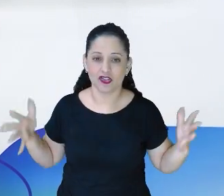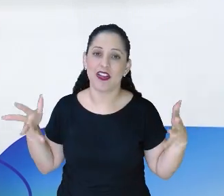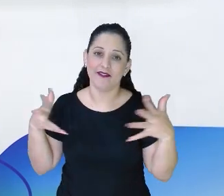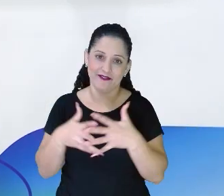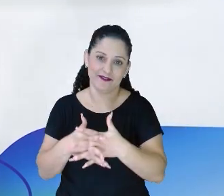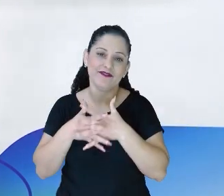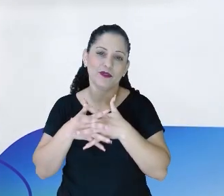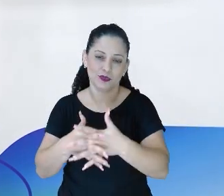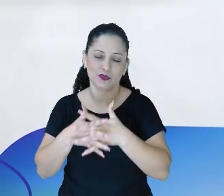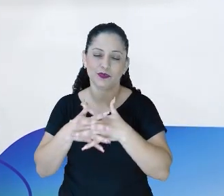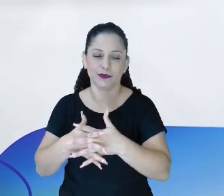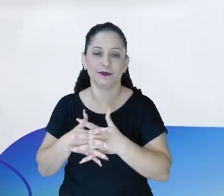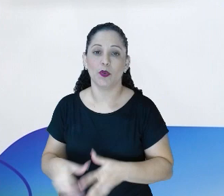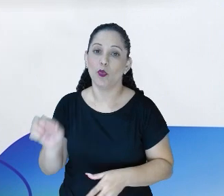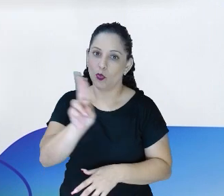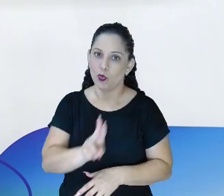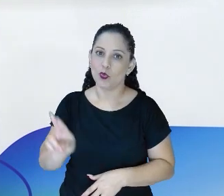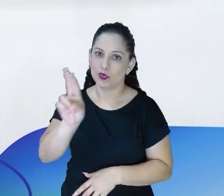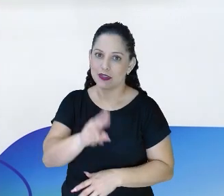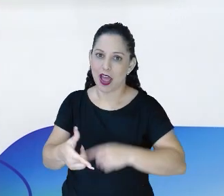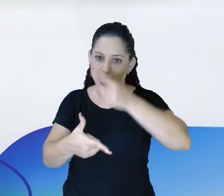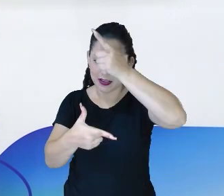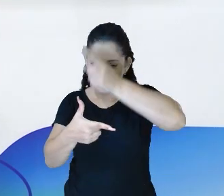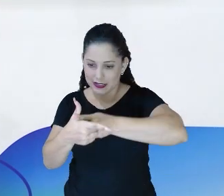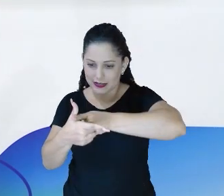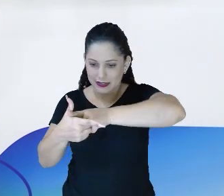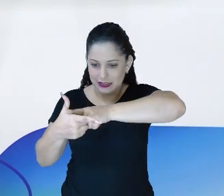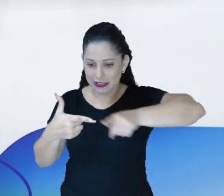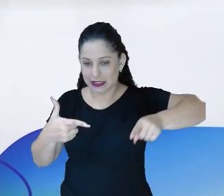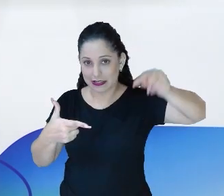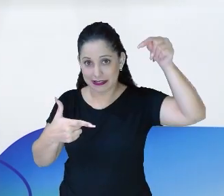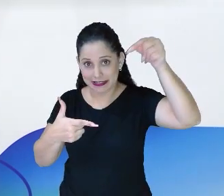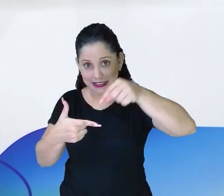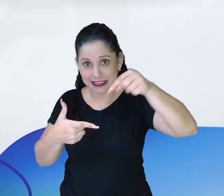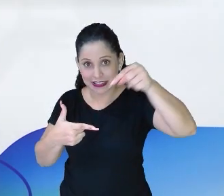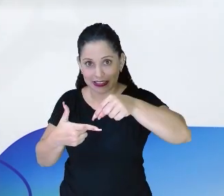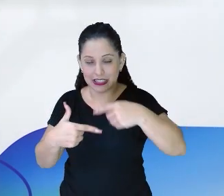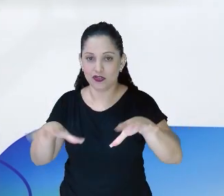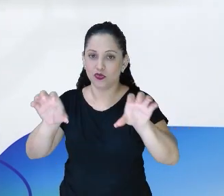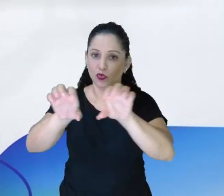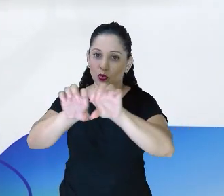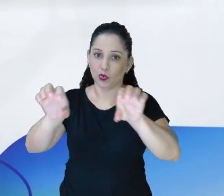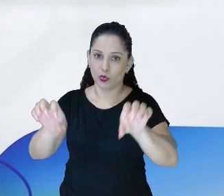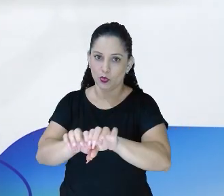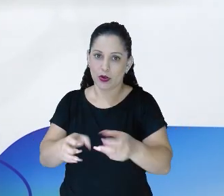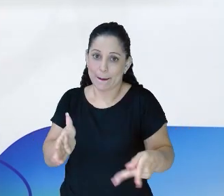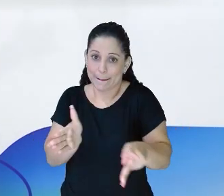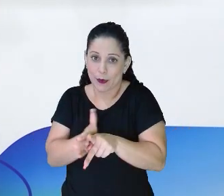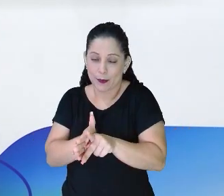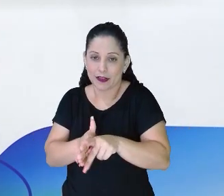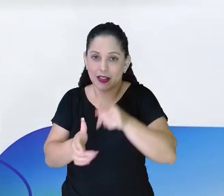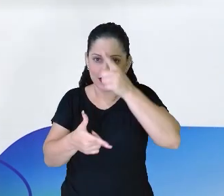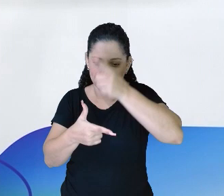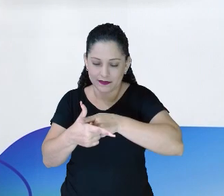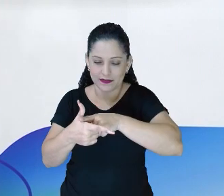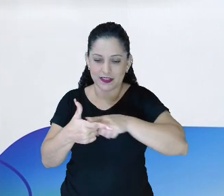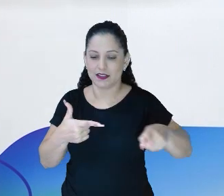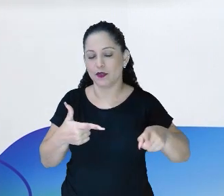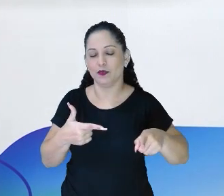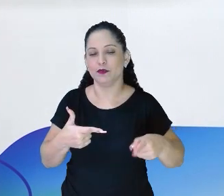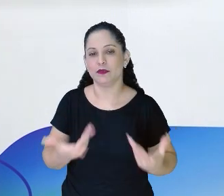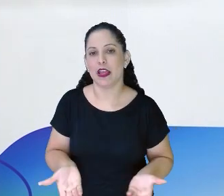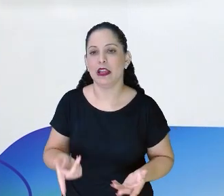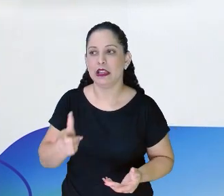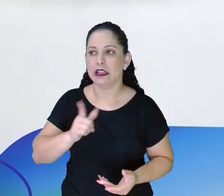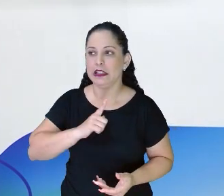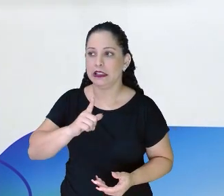gente utiliza esse método para fazer essa divisão. Isso é a estrutura da nossa divisão, ó. Onde o